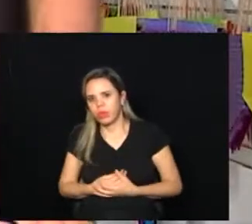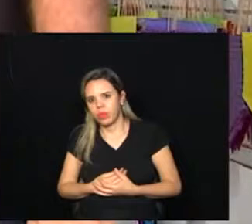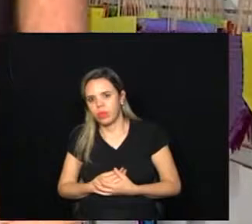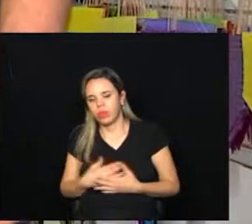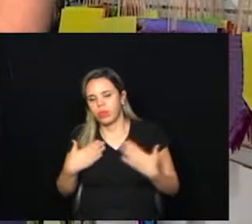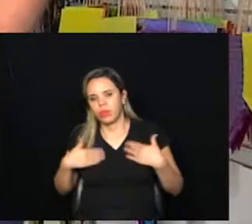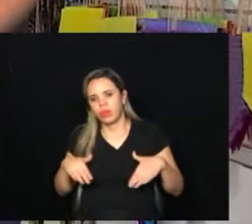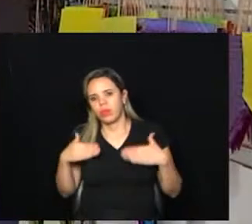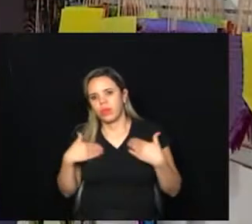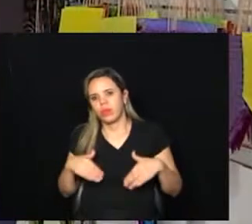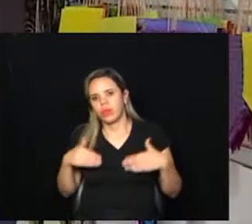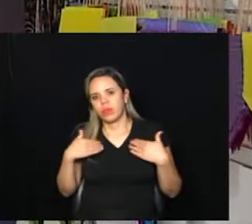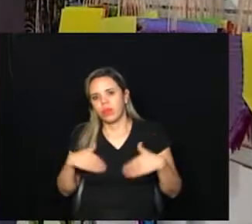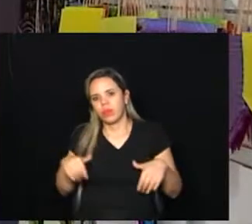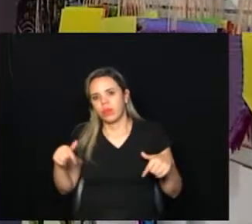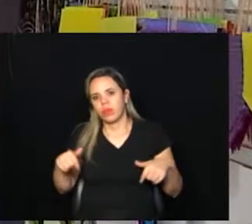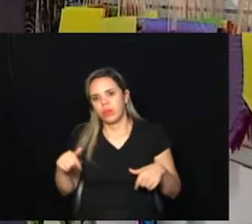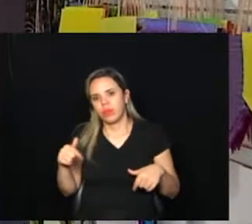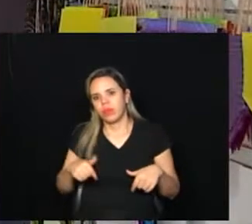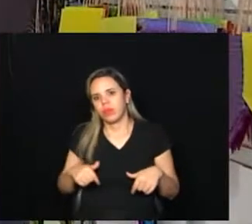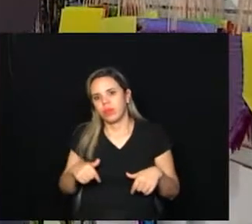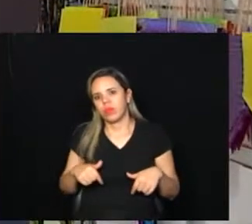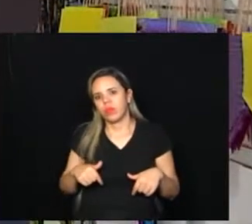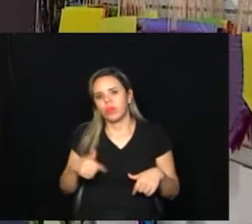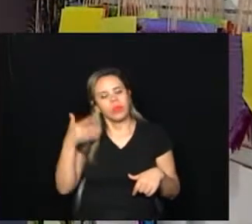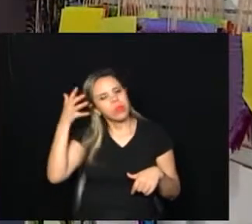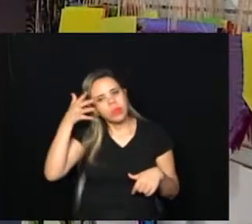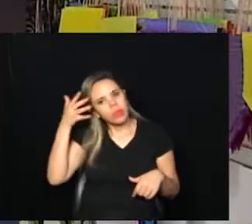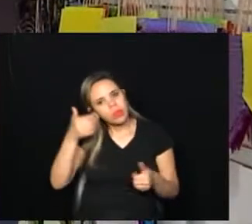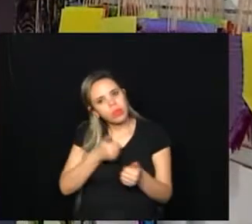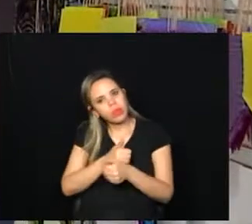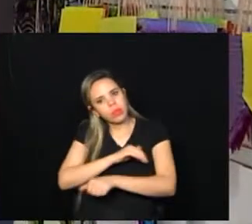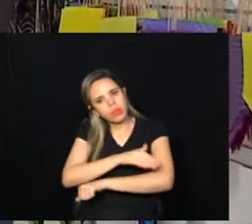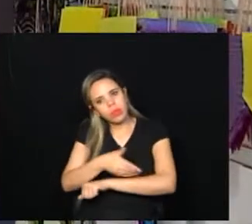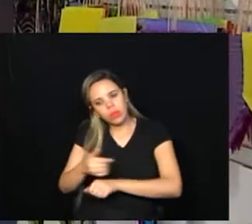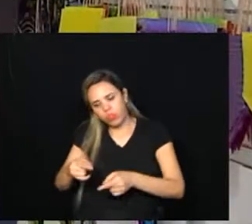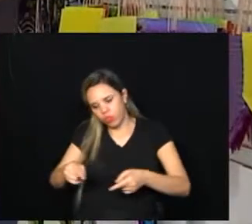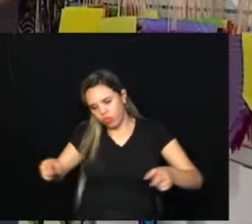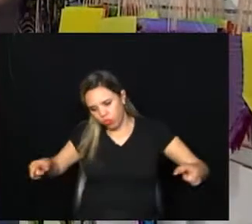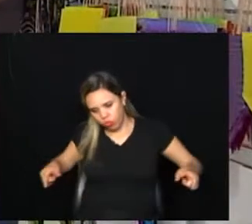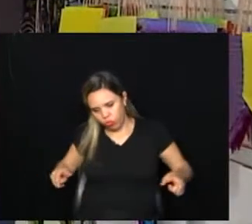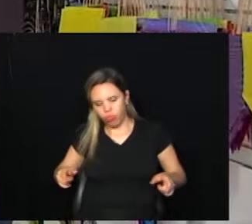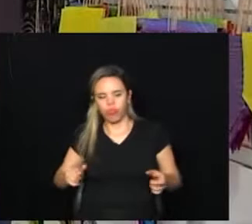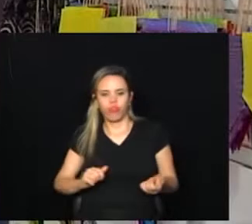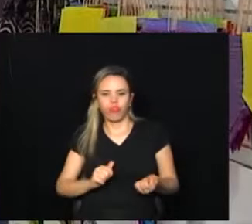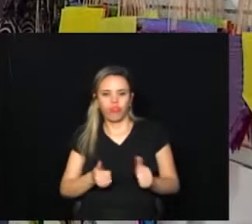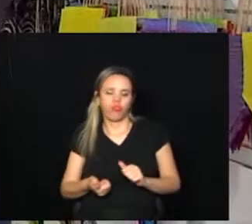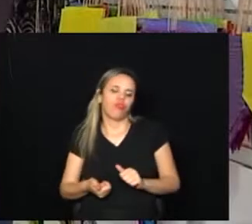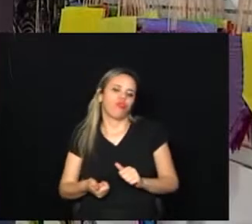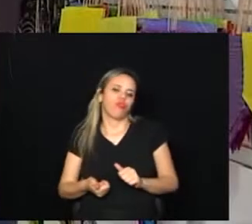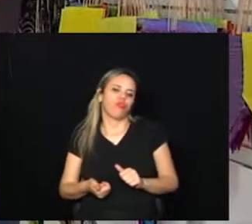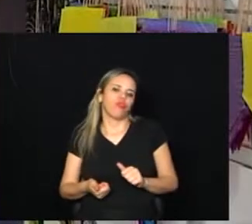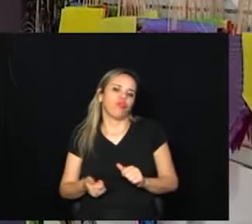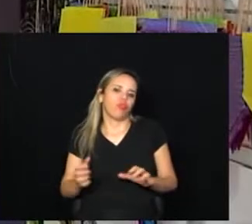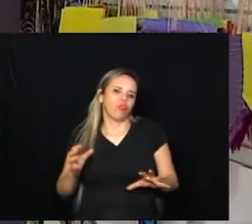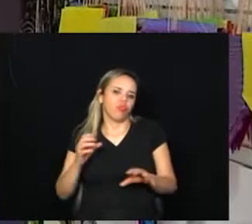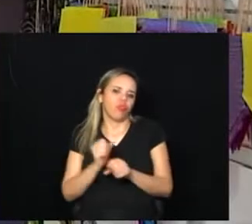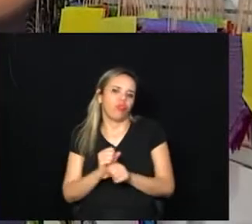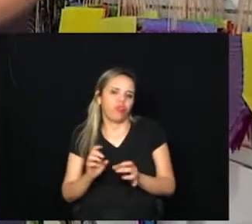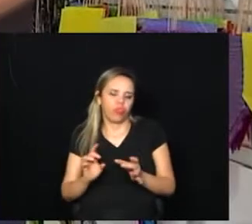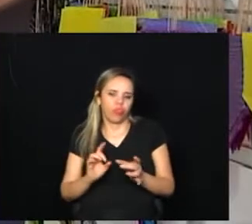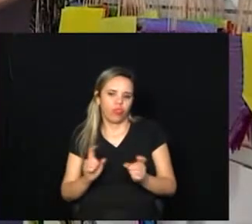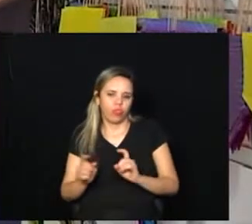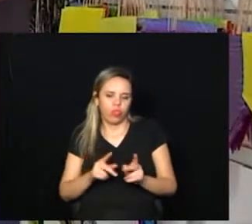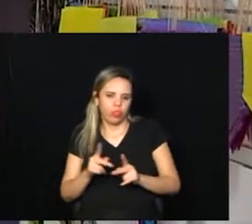bairro tranquilo. Onde é o fórum aqui na esquina, antigamente era um campão de futebol, chamava Paulistão. Reunia o bairro inteiro ali para jogar bola,